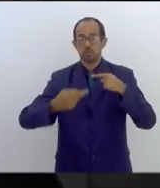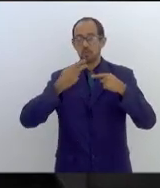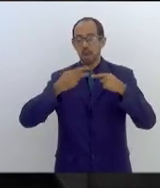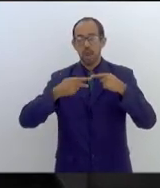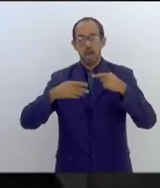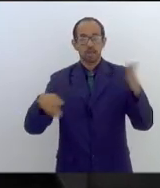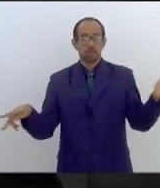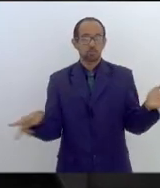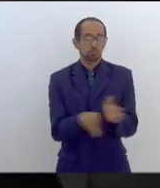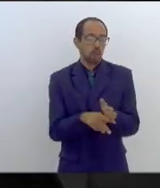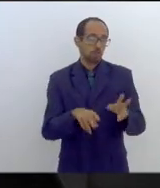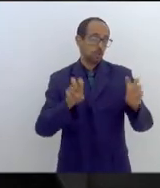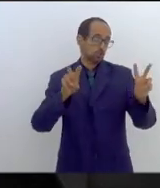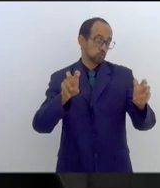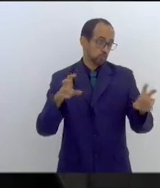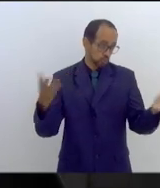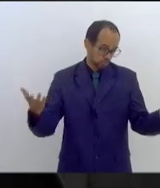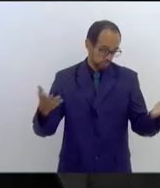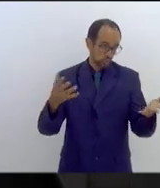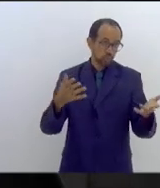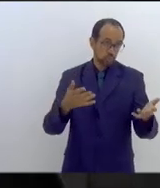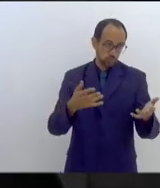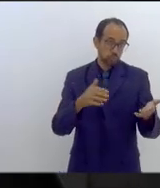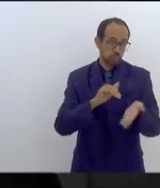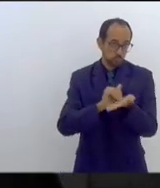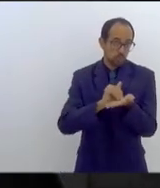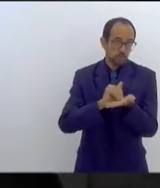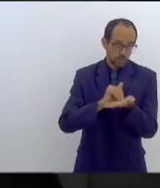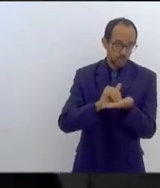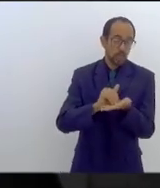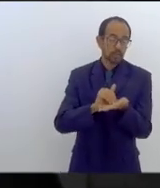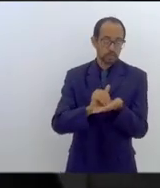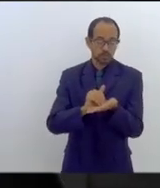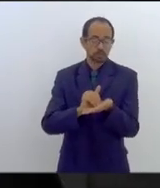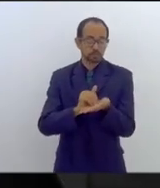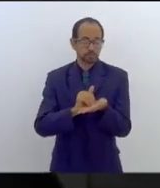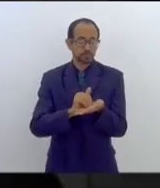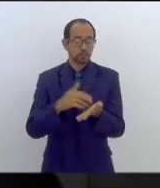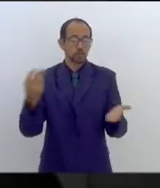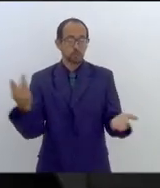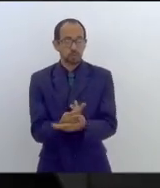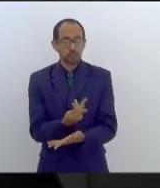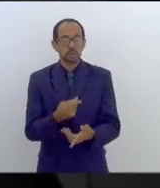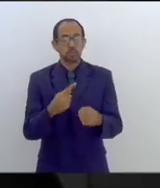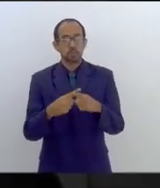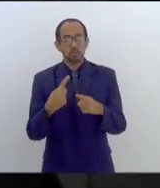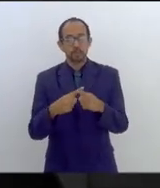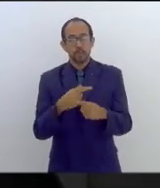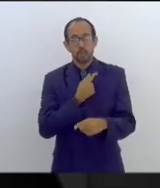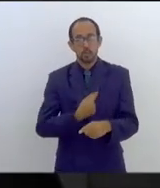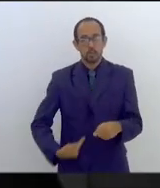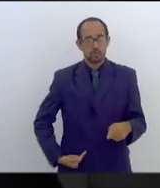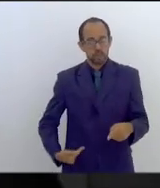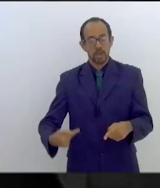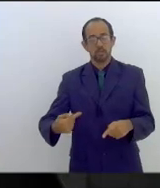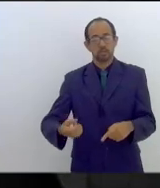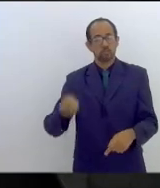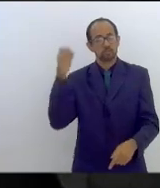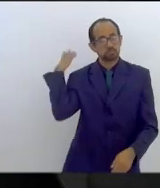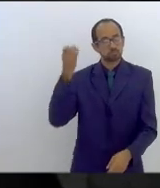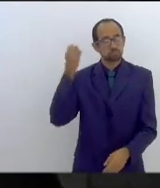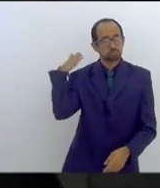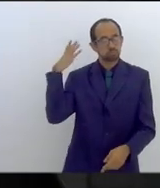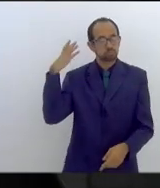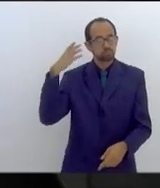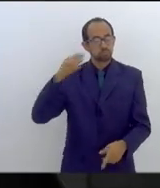própria pasta. Eu quero aqui dizer o seguinte: só chegamos a esse ponto porque o governo do Estado foi negligente no enfrentamento desse